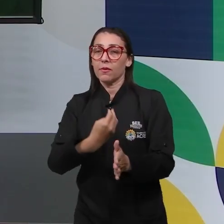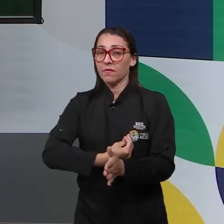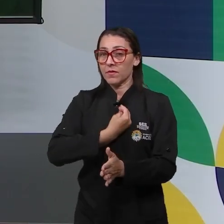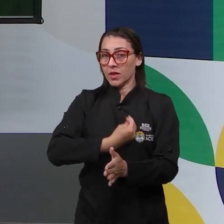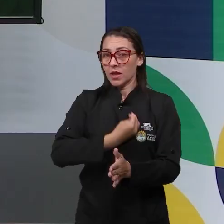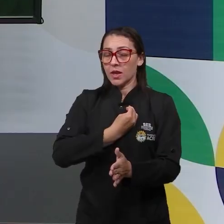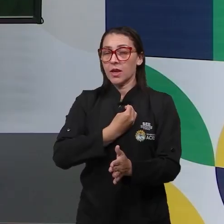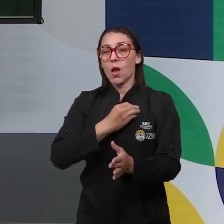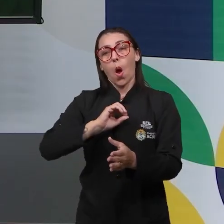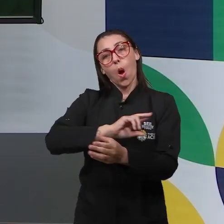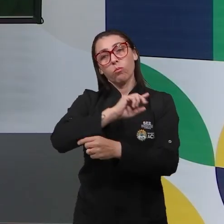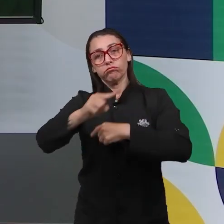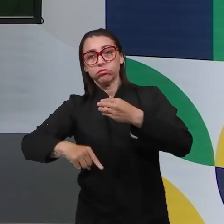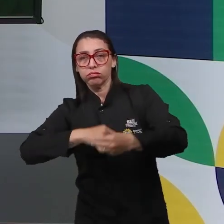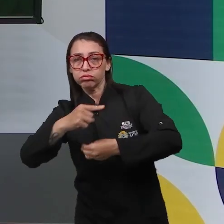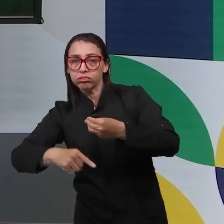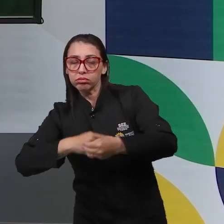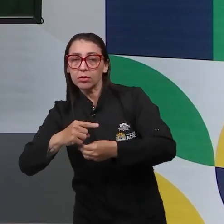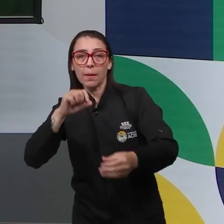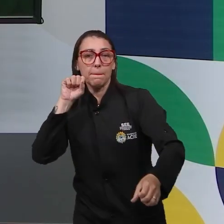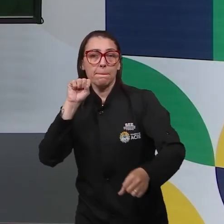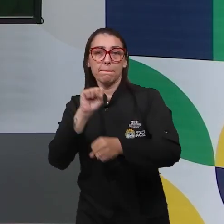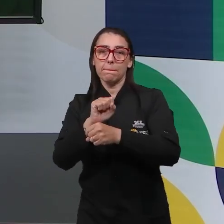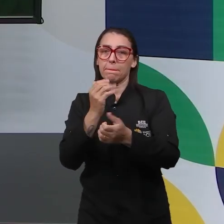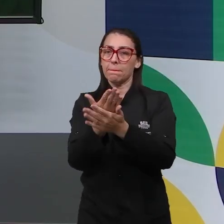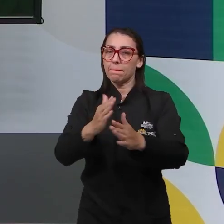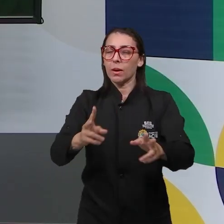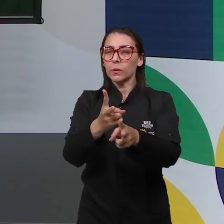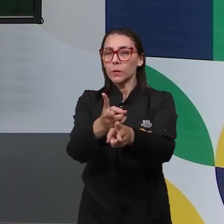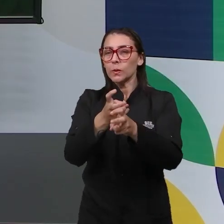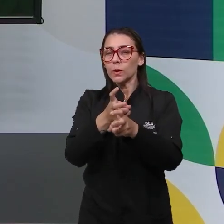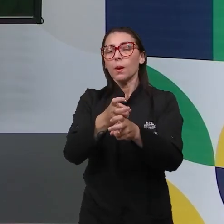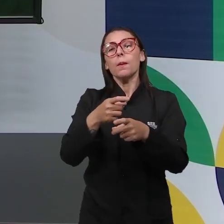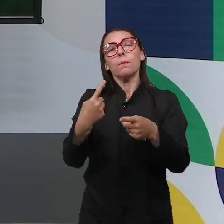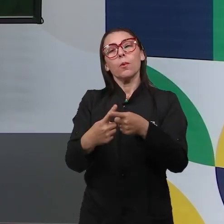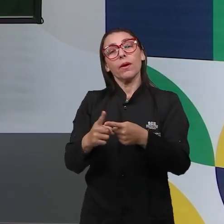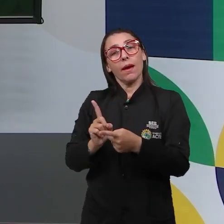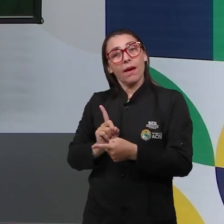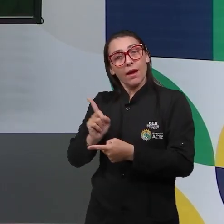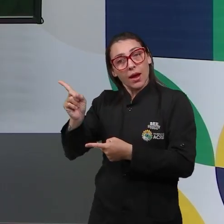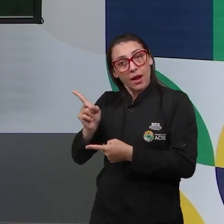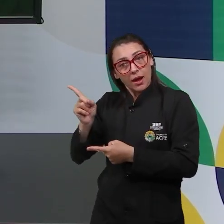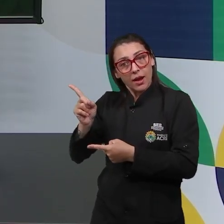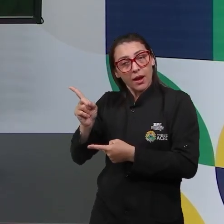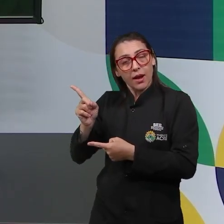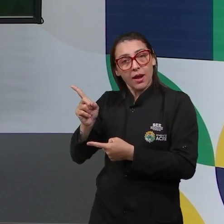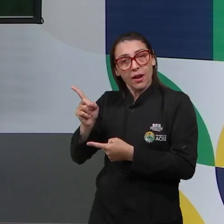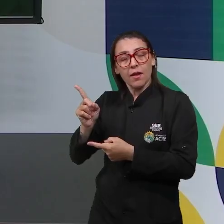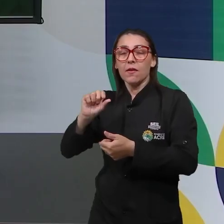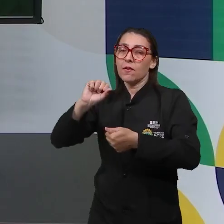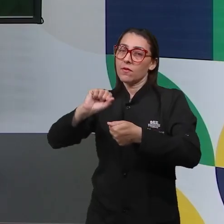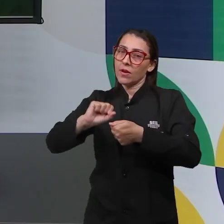seja, para cessar aquela exploração. Ele para de explorar porque o elfo, né, ele faz